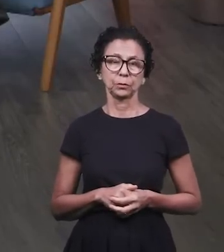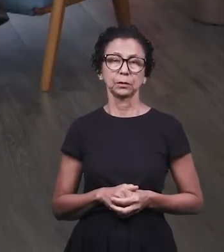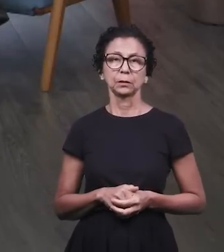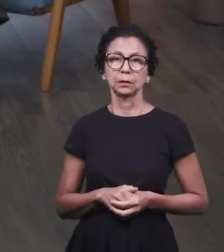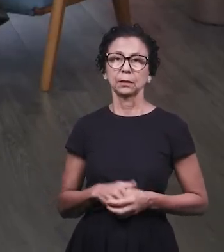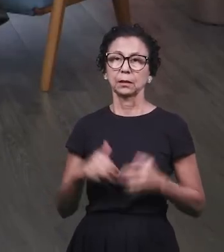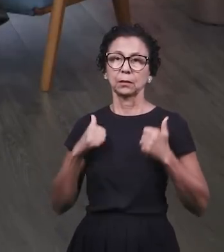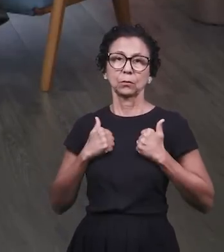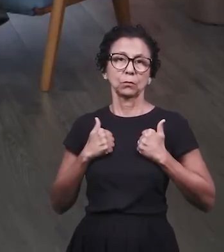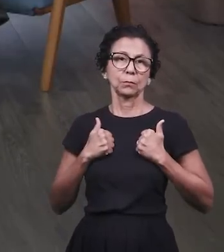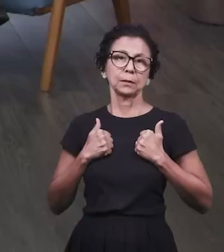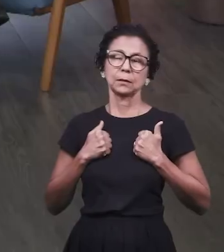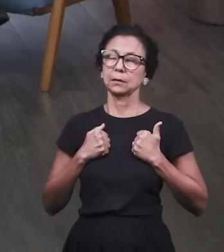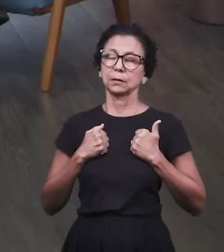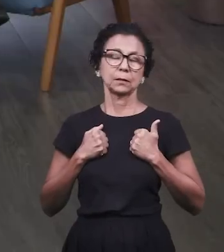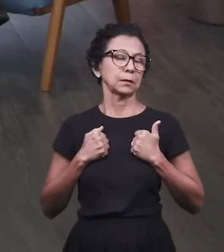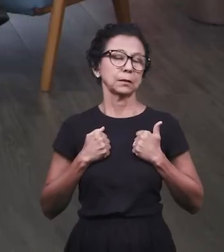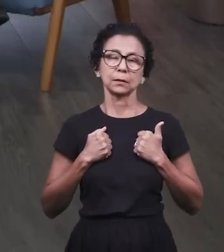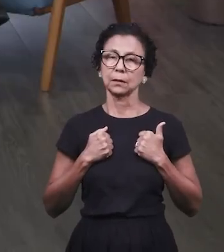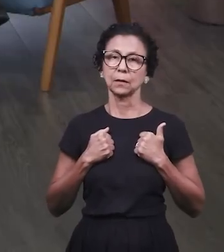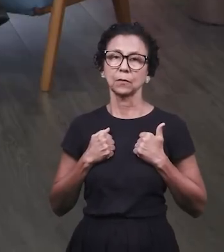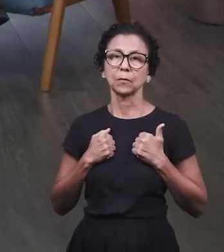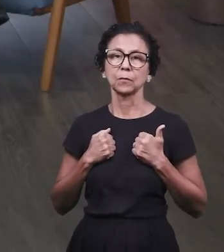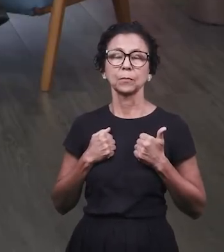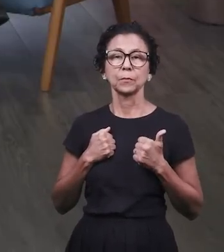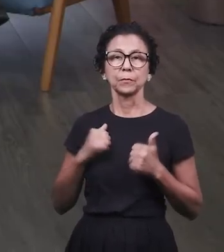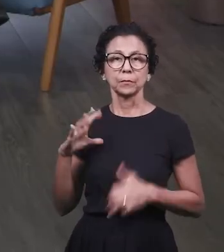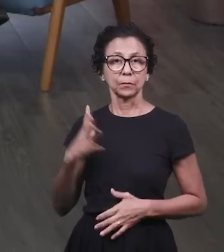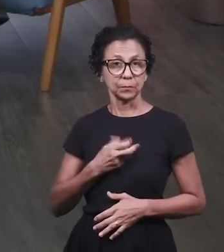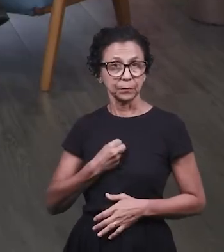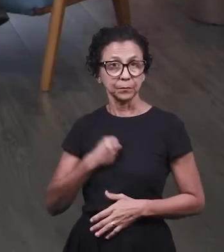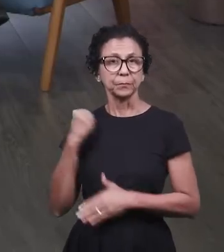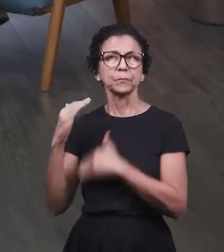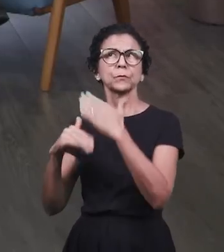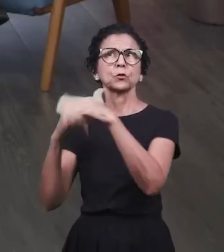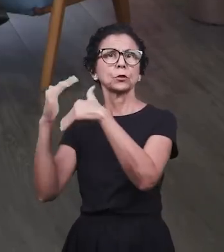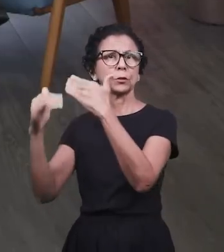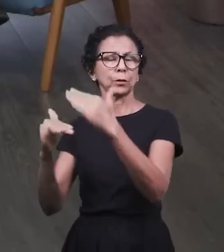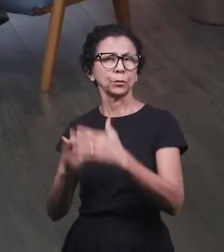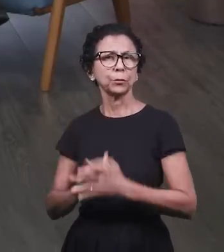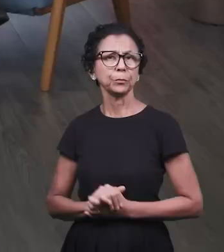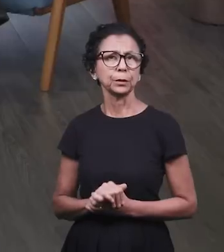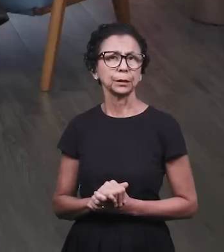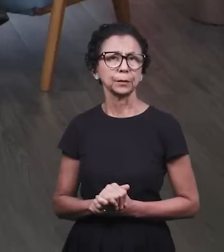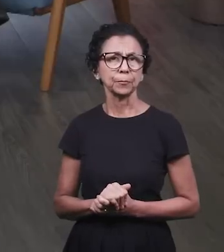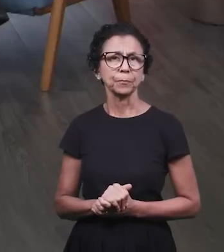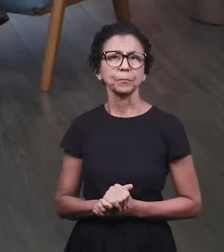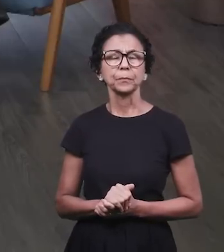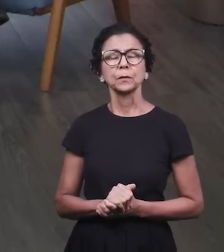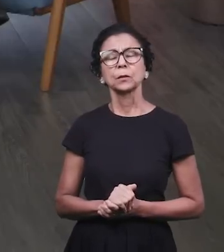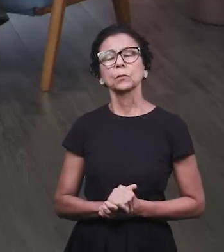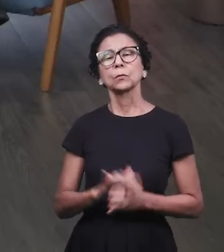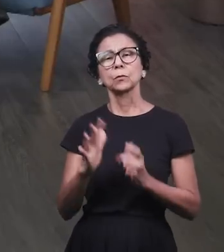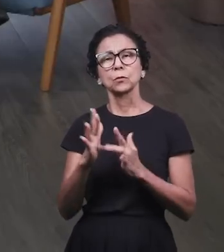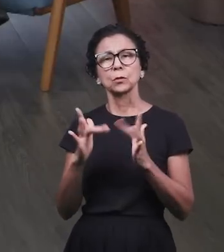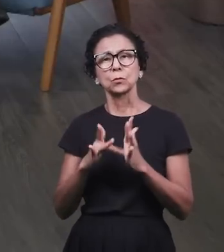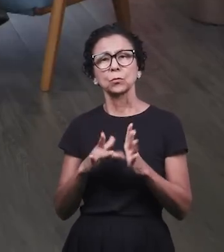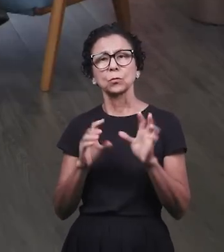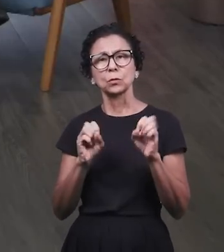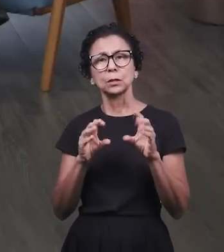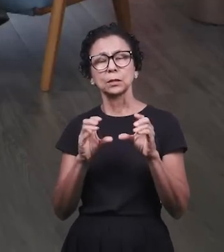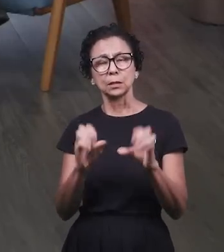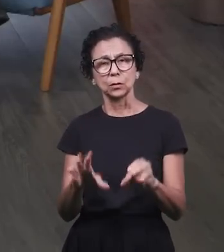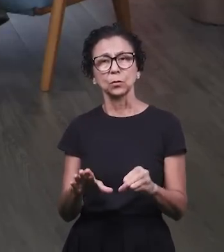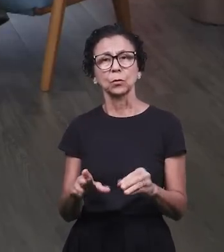parada, estática, porque a salvação é dinâmica. Tudo que Jesus falou sobre salvação é